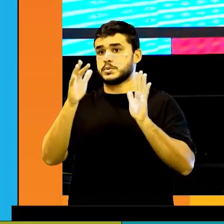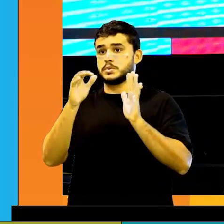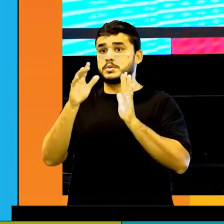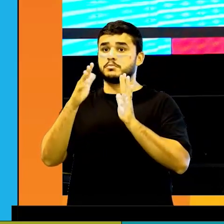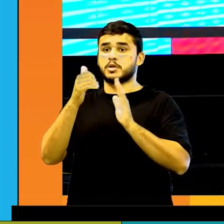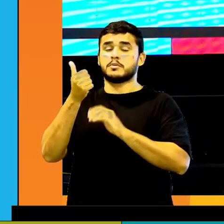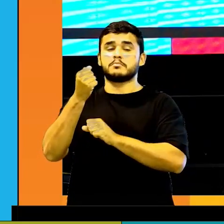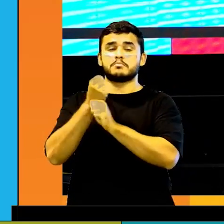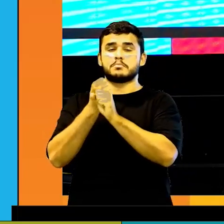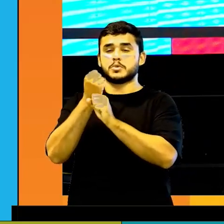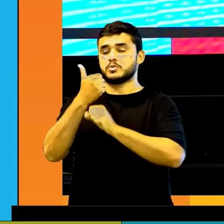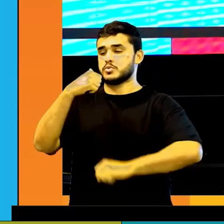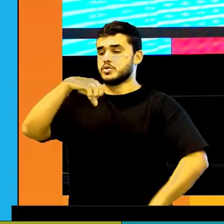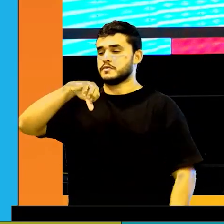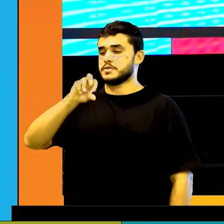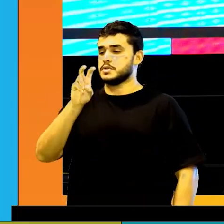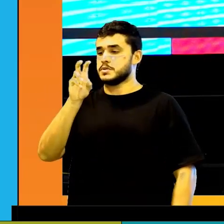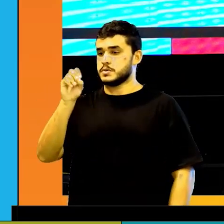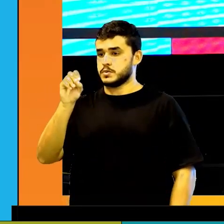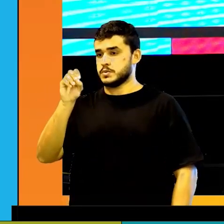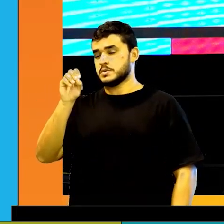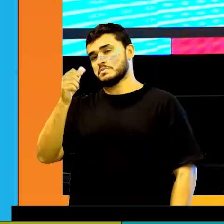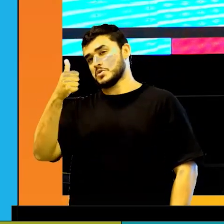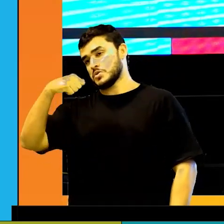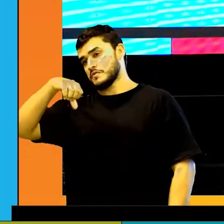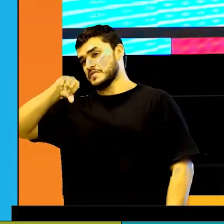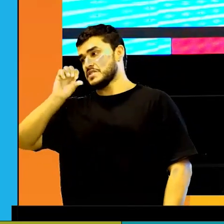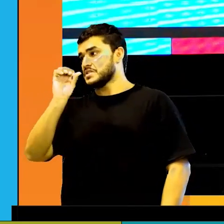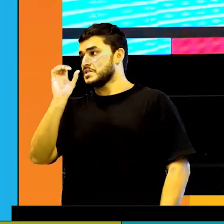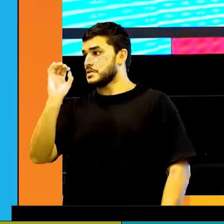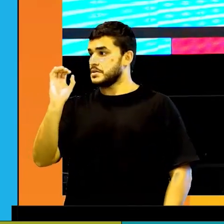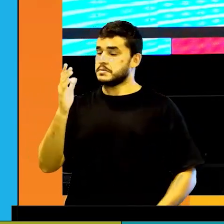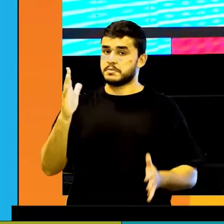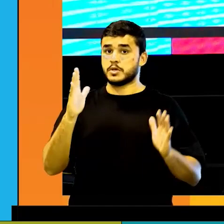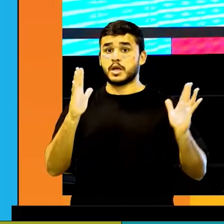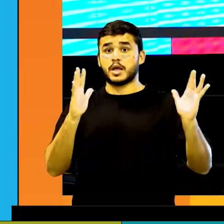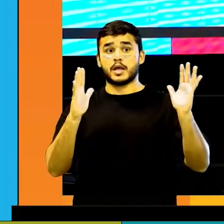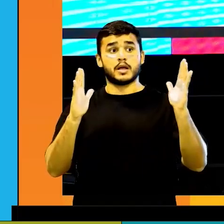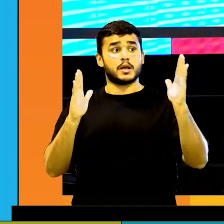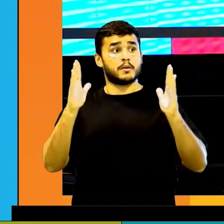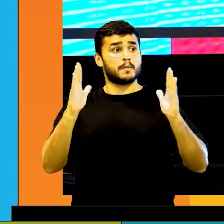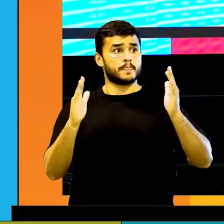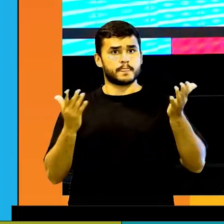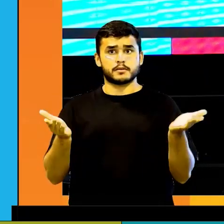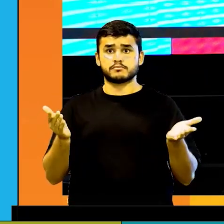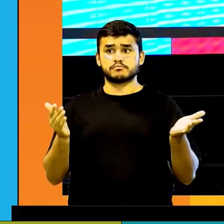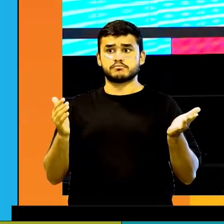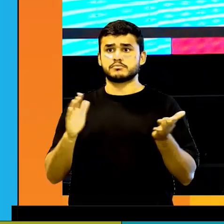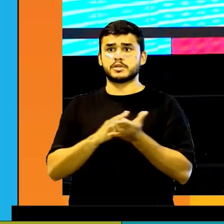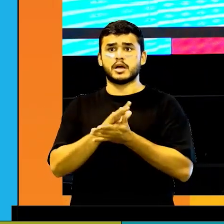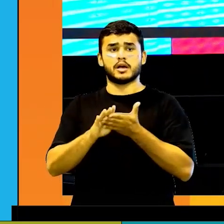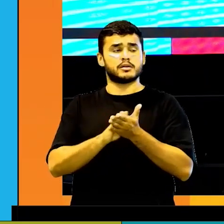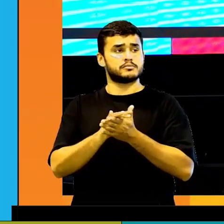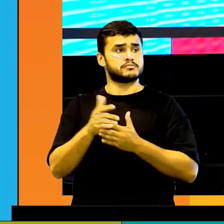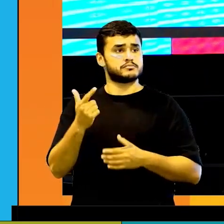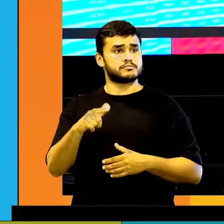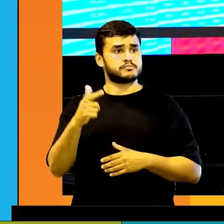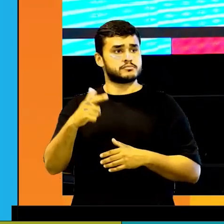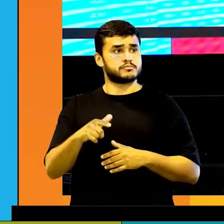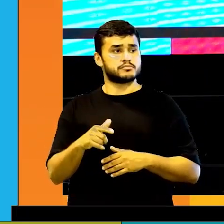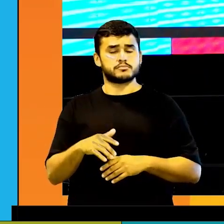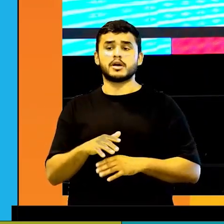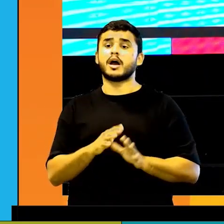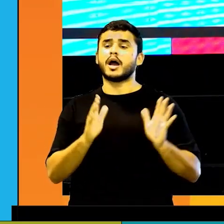de 50 para o início da década de 60. E aí de lá para cá nunca mais houve escola. Do final